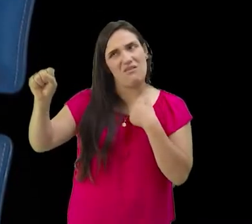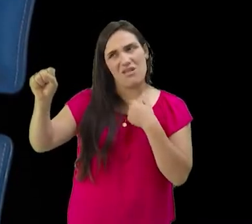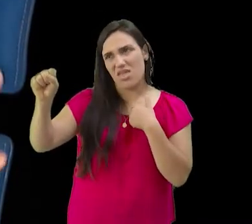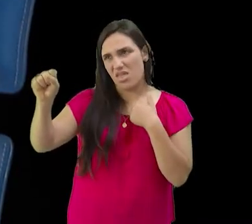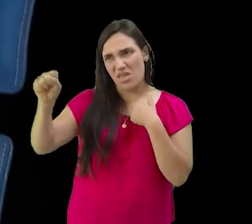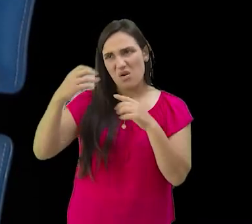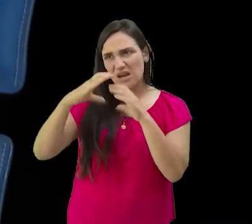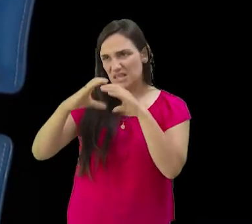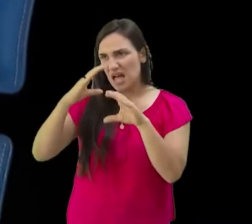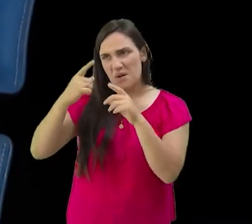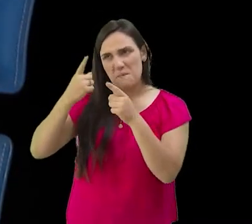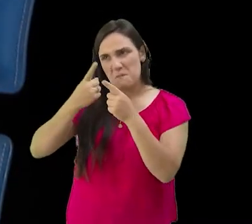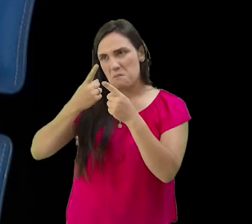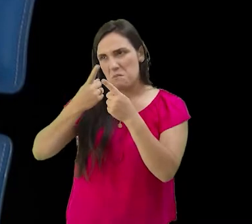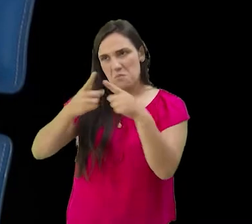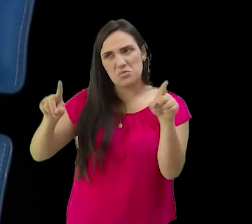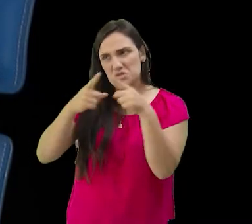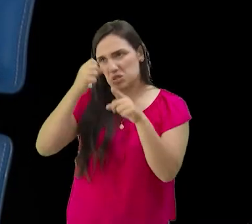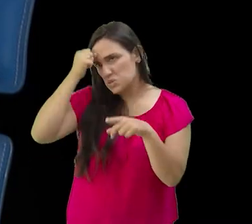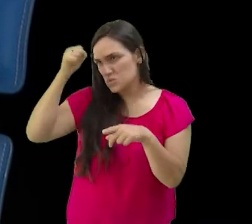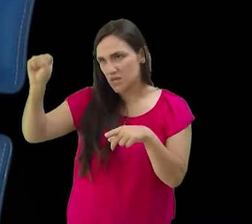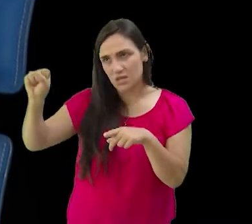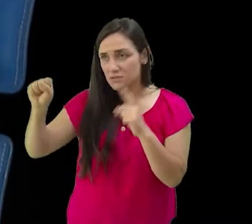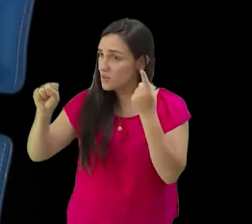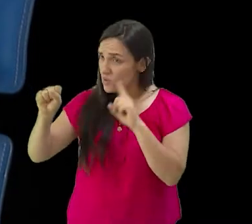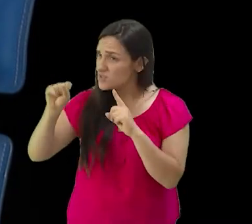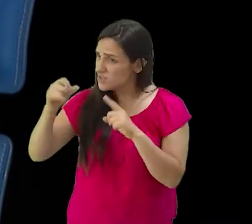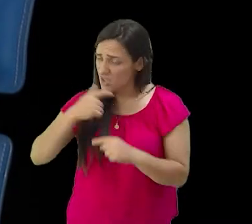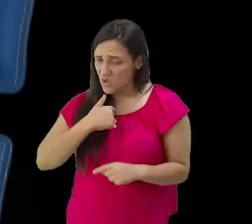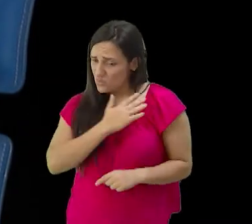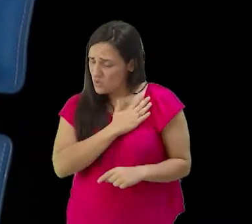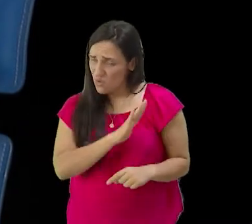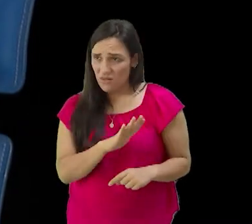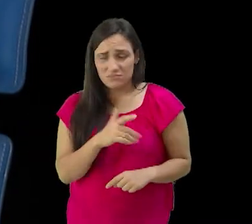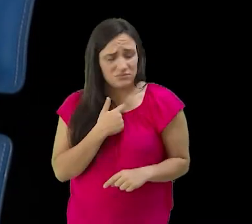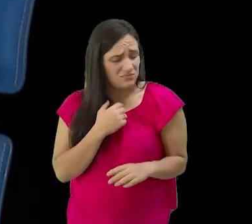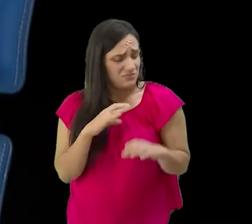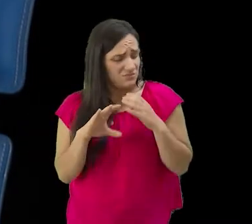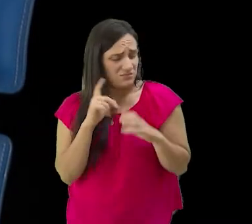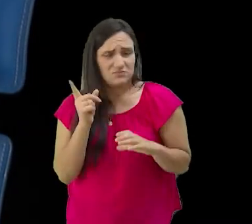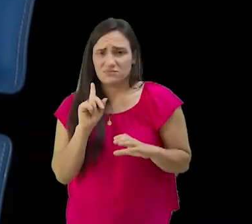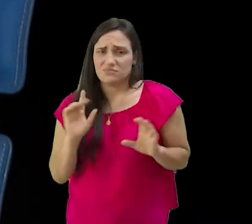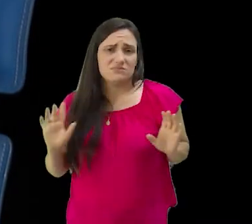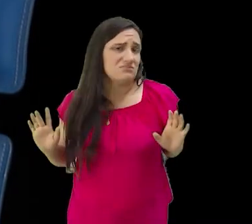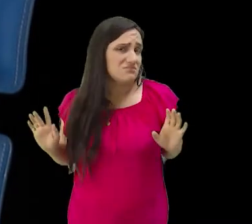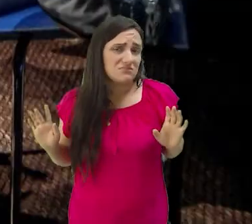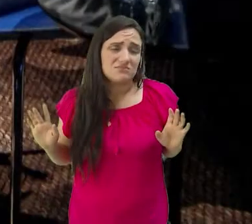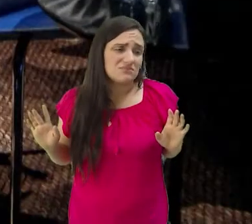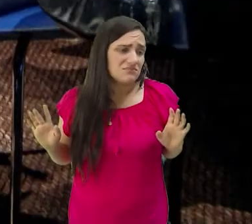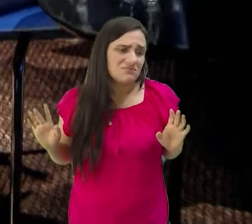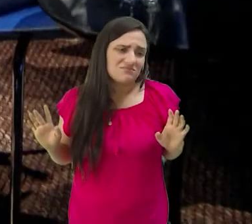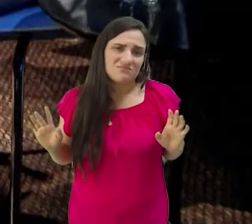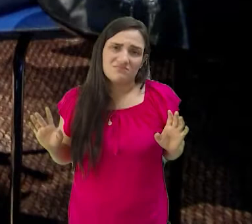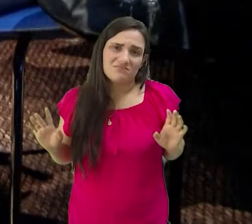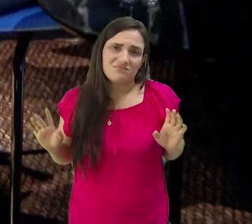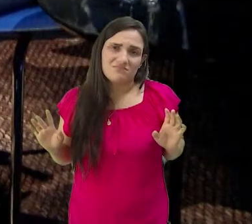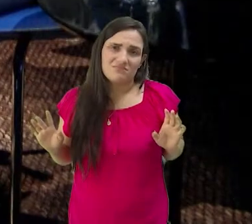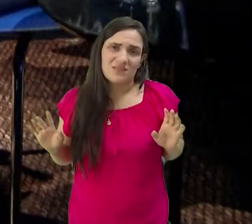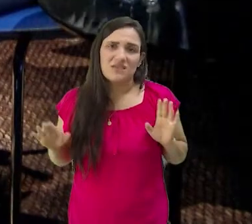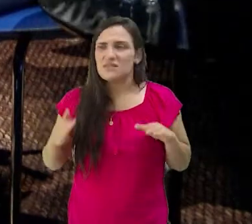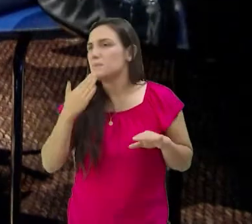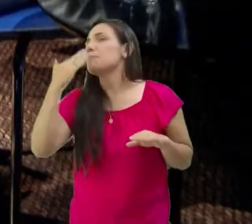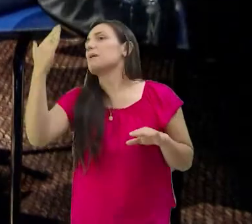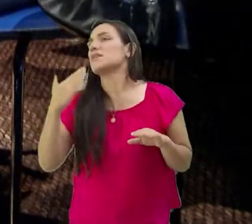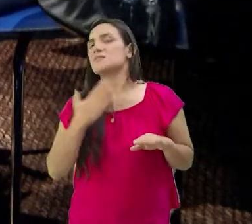não gosto. Não, eu vou tirar. Não tiro, cara, não canto. Porque ela tem que me encantar primeiro. Sério? E quando a vinha minha pedido?